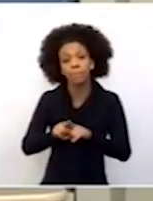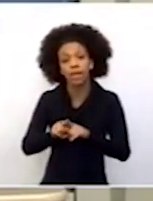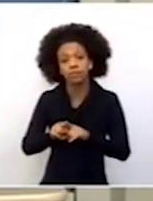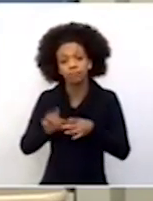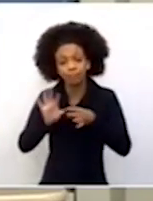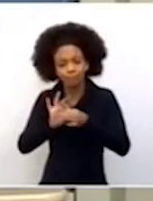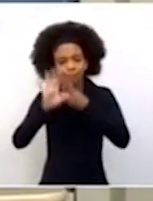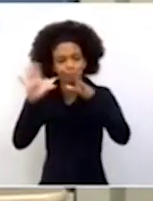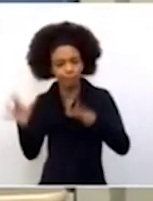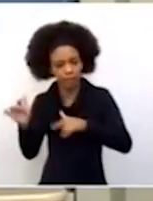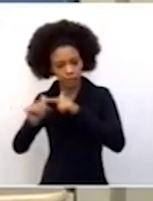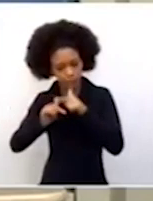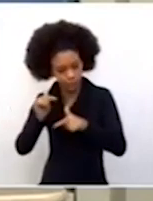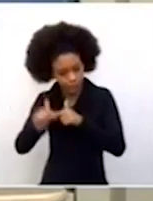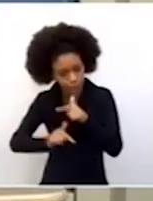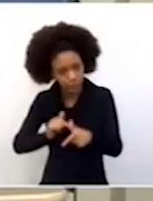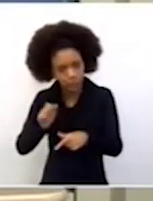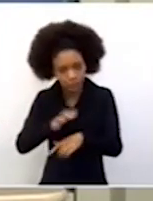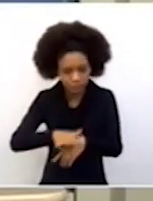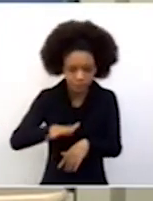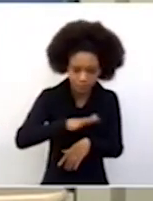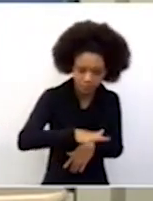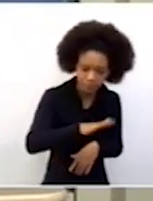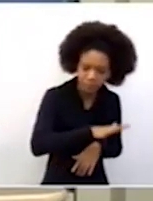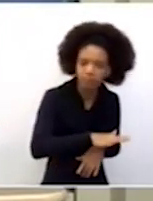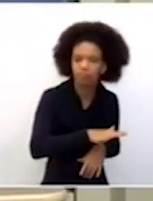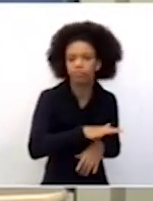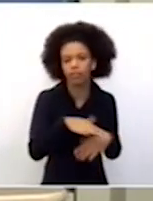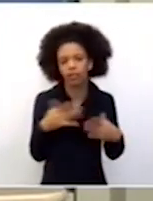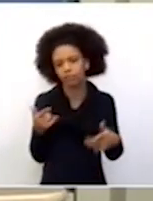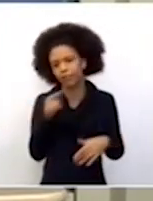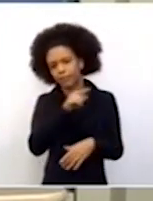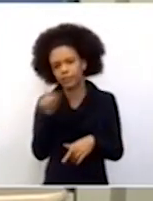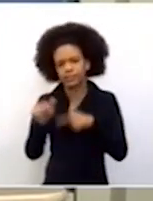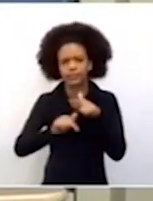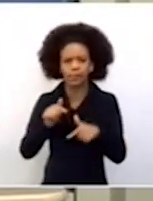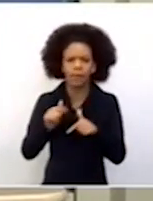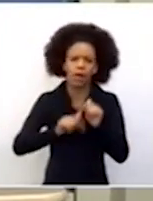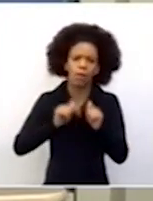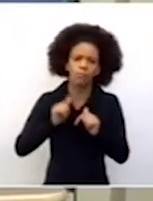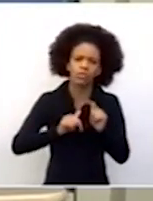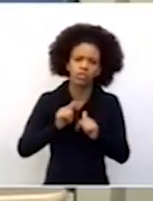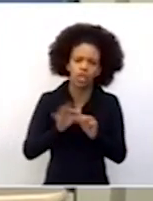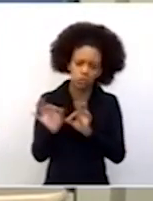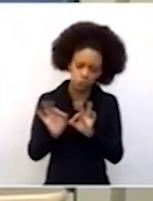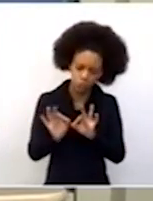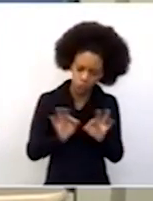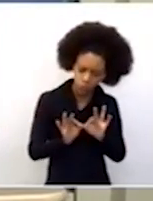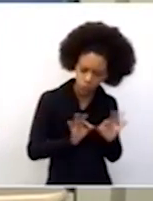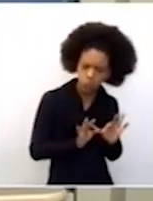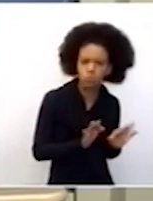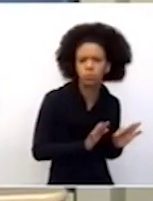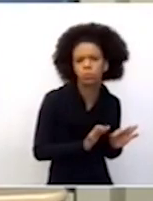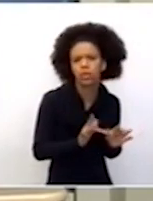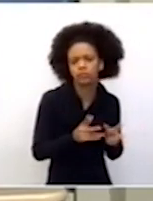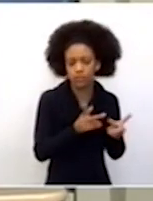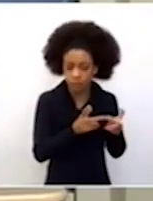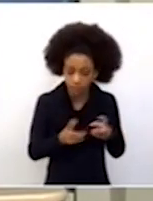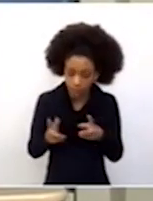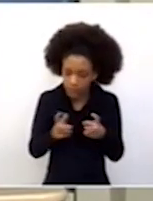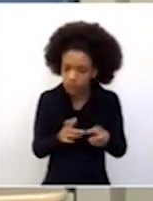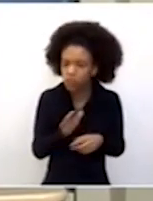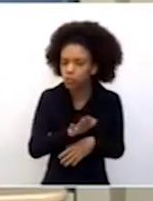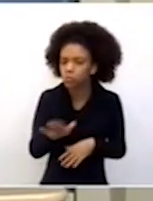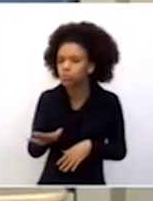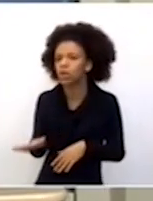espaços makers, que a professora Débora falou, né? De você trabalhar, né, com esses objetos, de manusear, de trabalhar nessa perspectiva de o